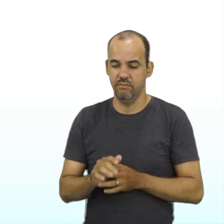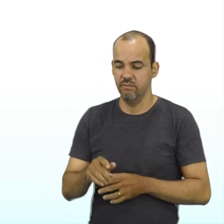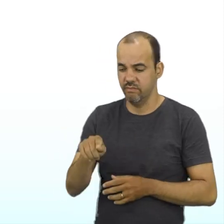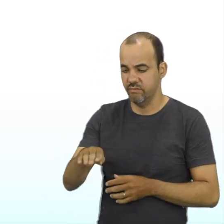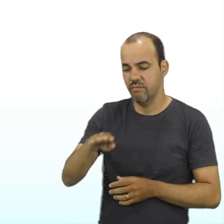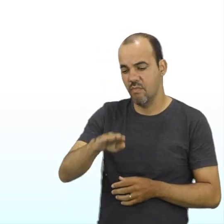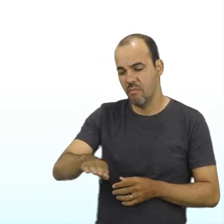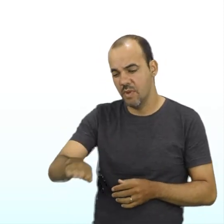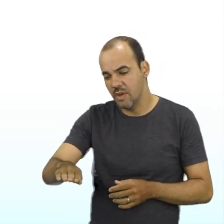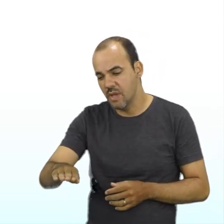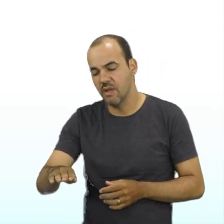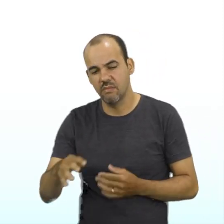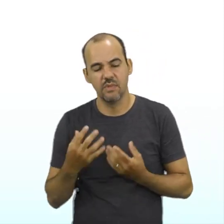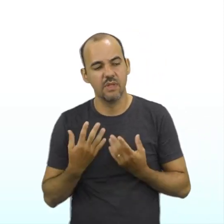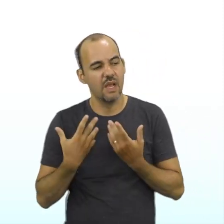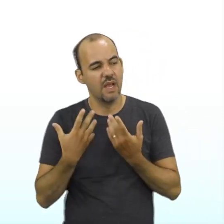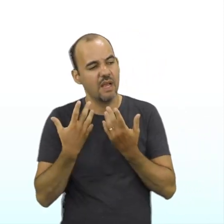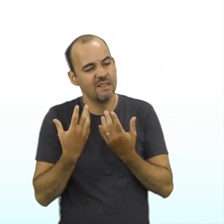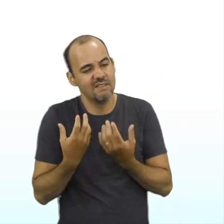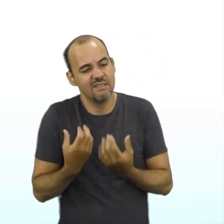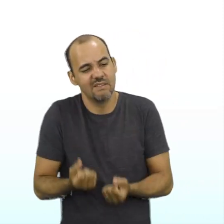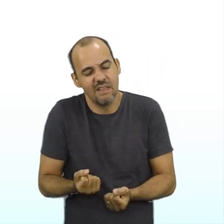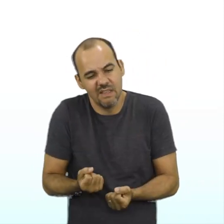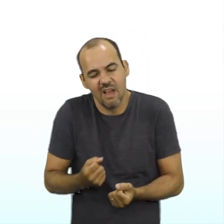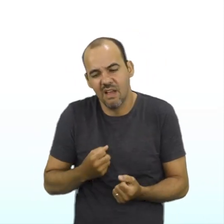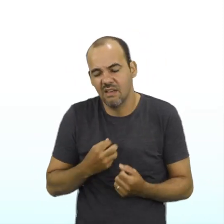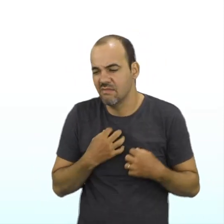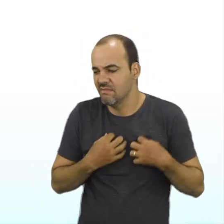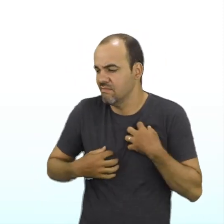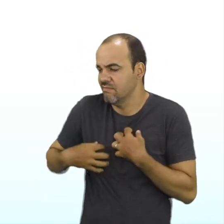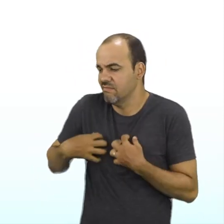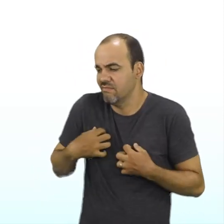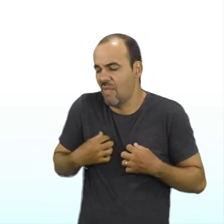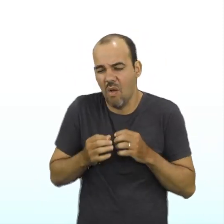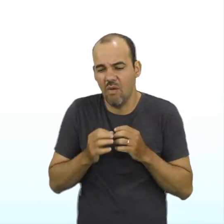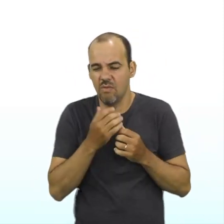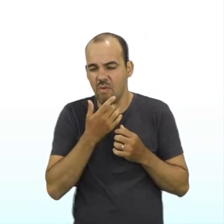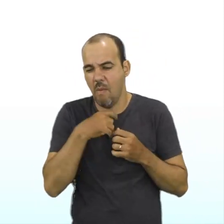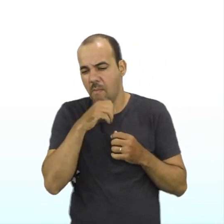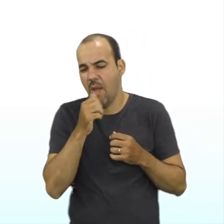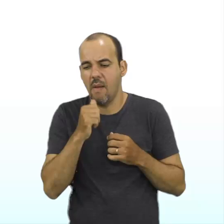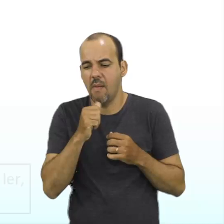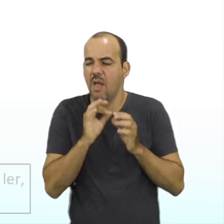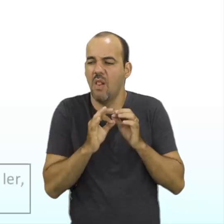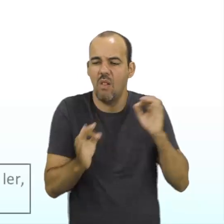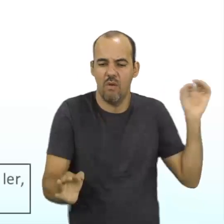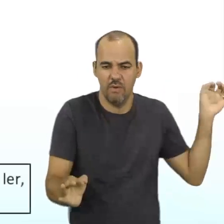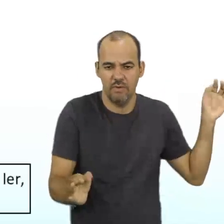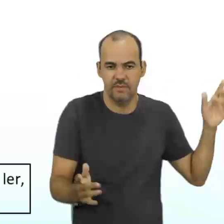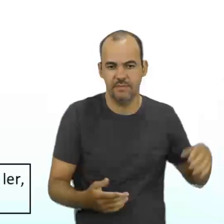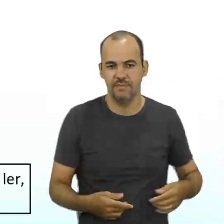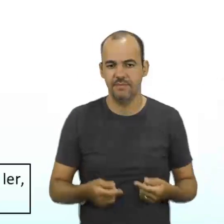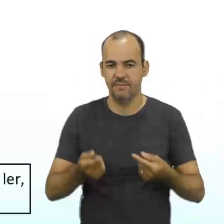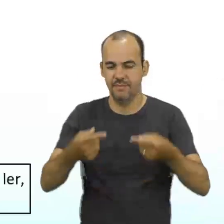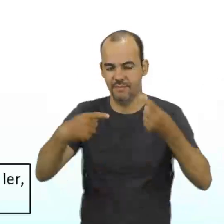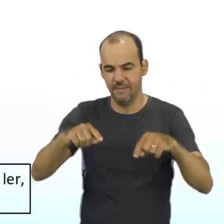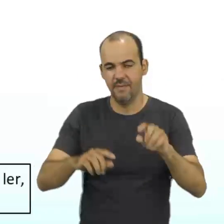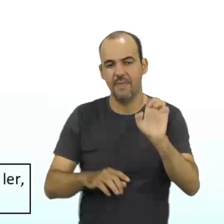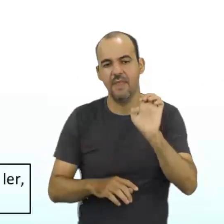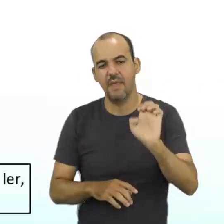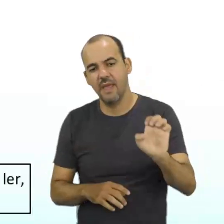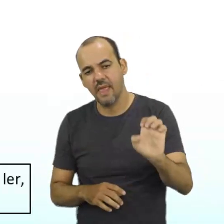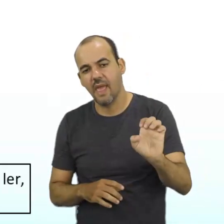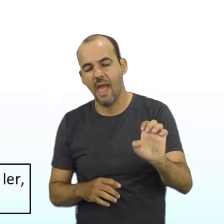dos pais, o que dá uma ideia de que isso não está fazendo bem para ele, né? E a letra E, mudança de interesse ocorre